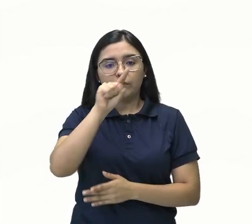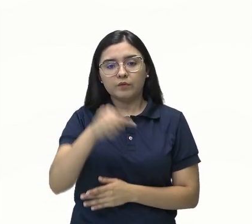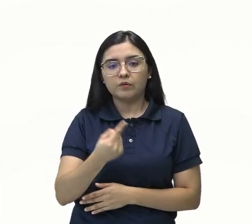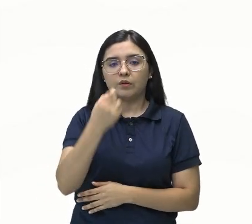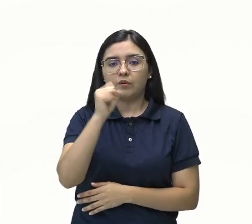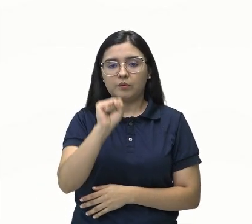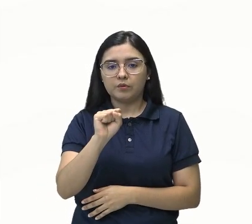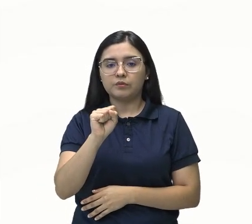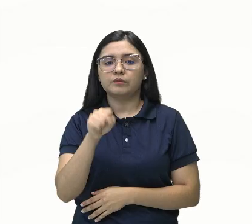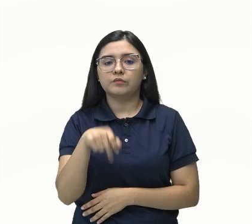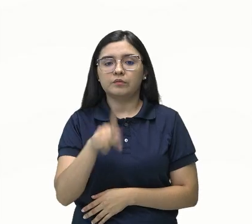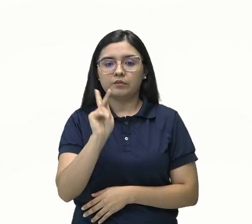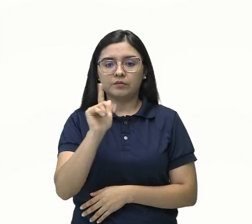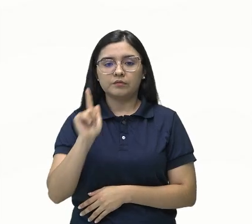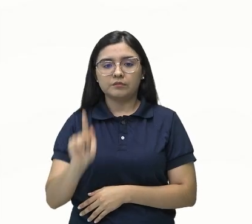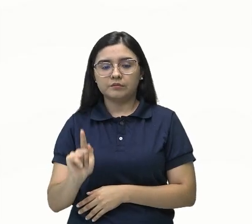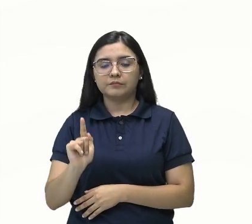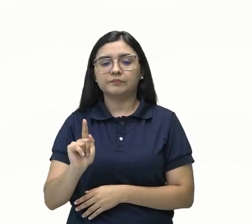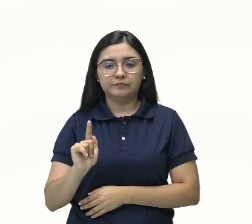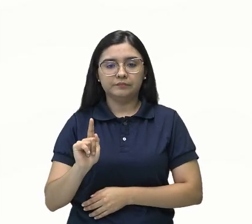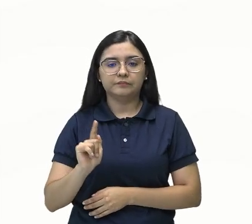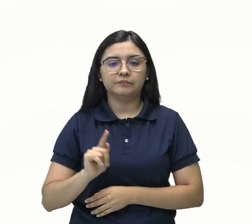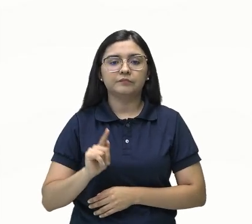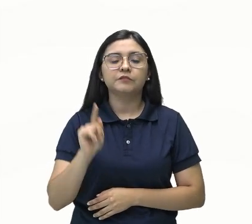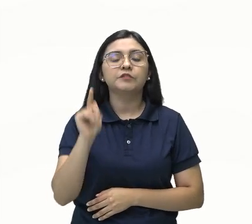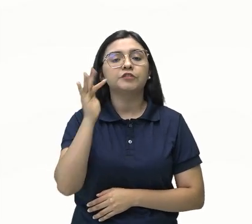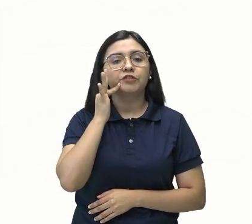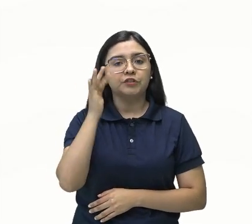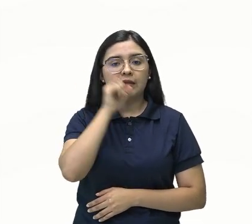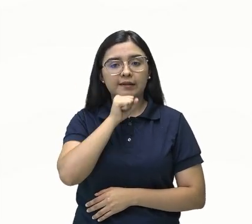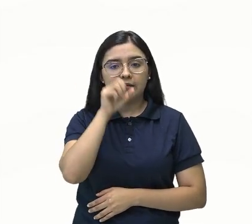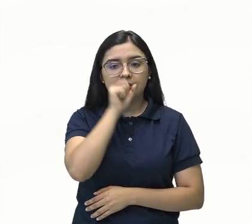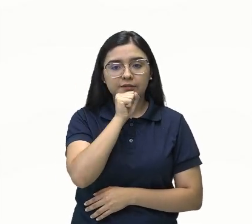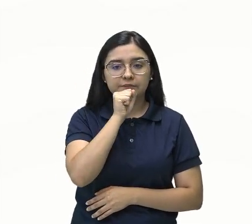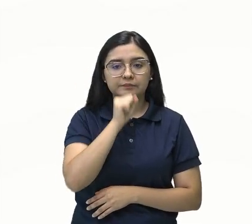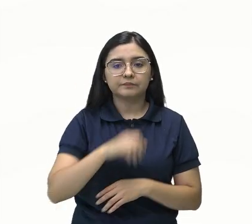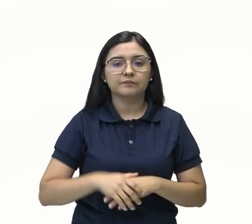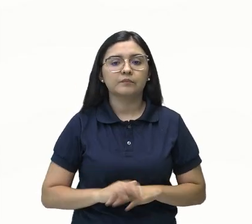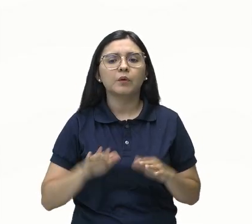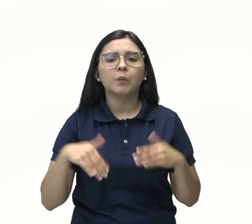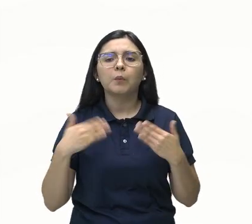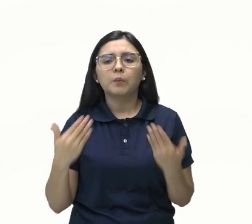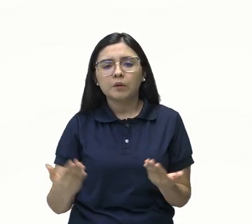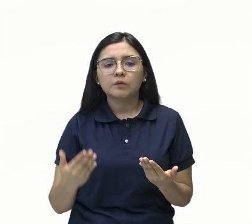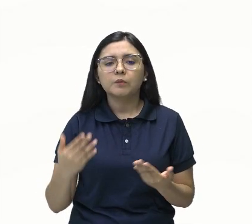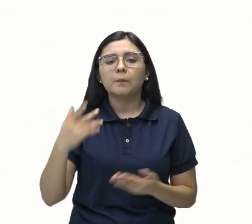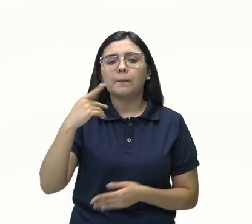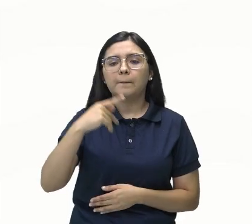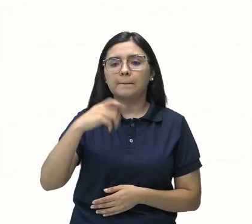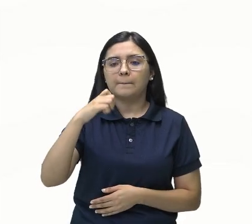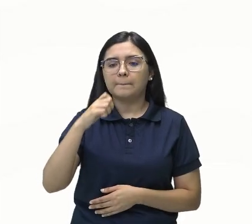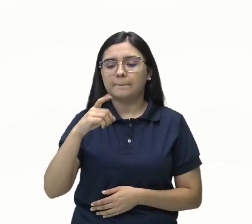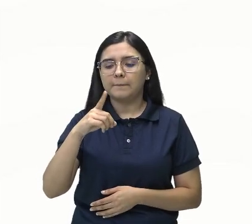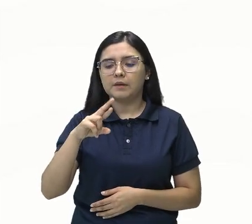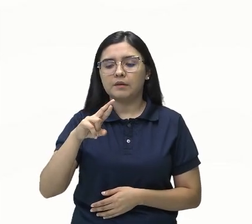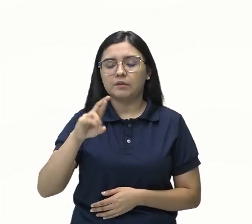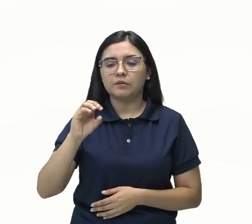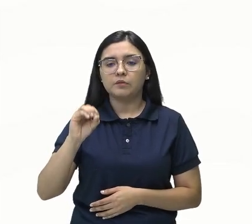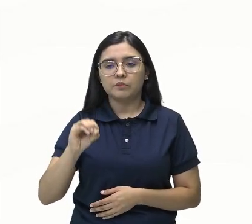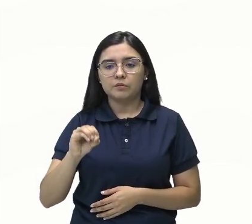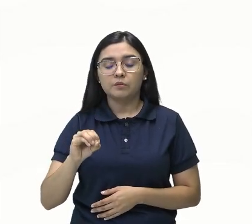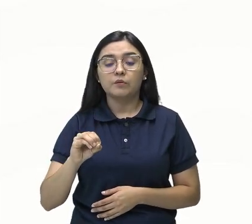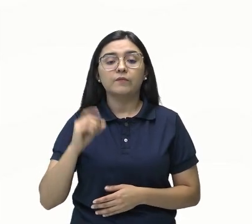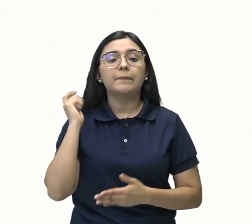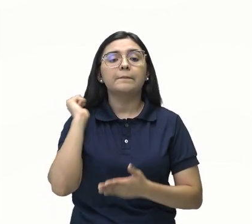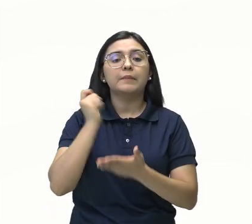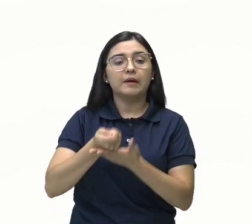1,8, né, ou 1,8 kg de laranjas. Quanto Pedro pagará? E